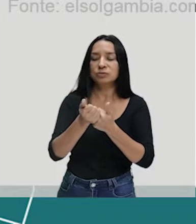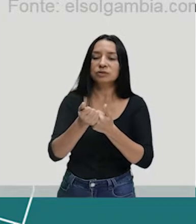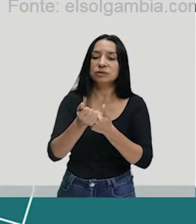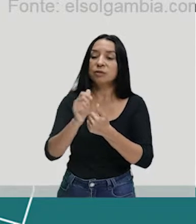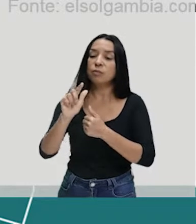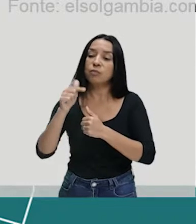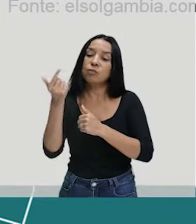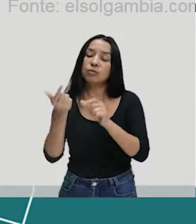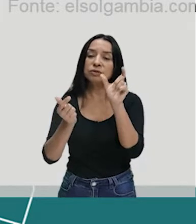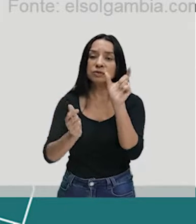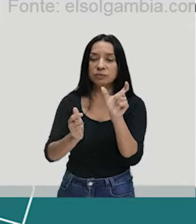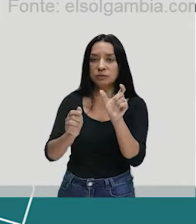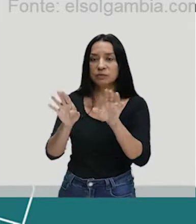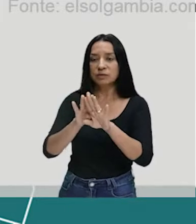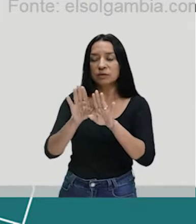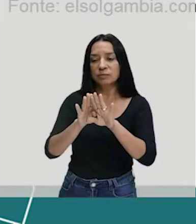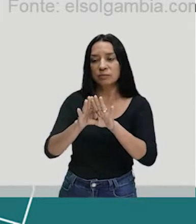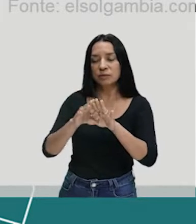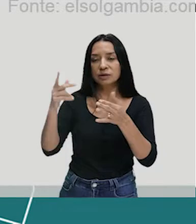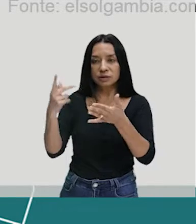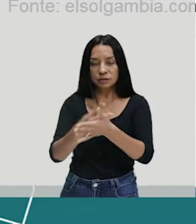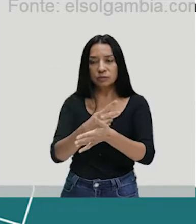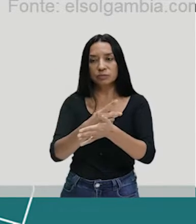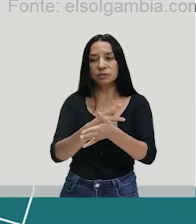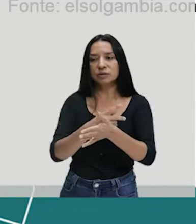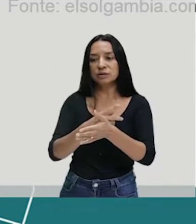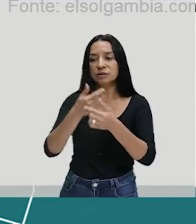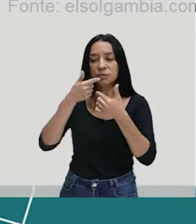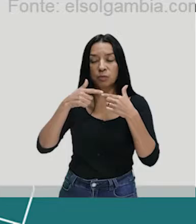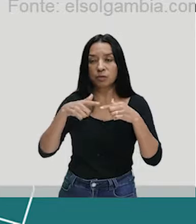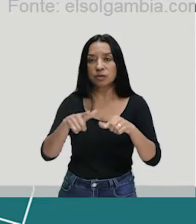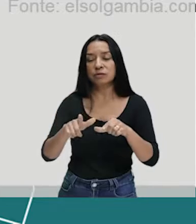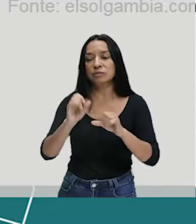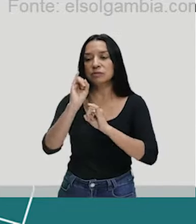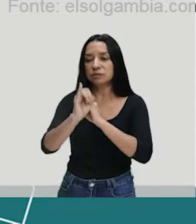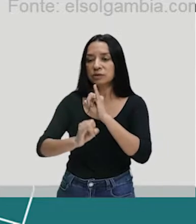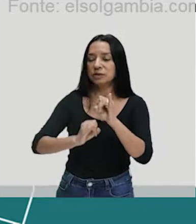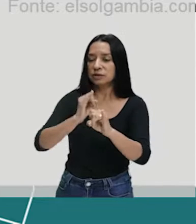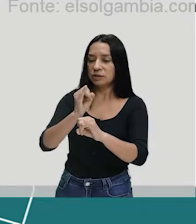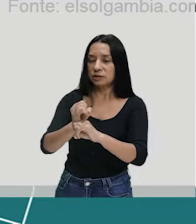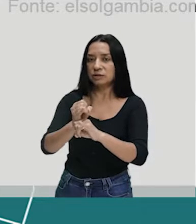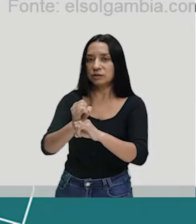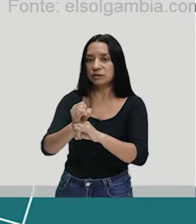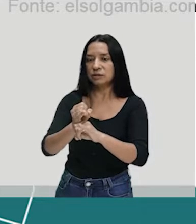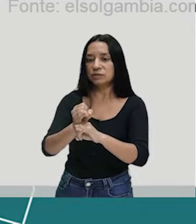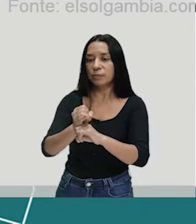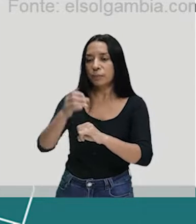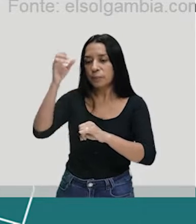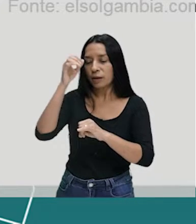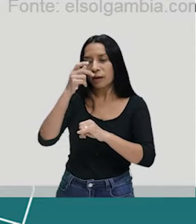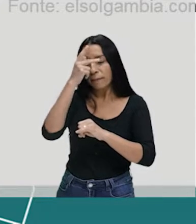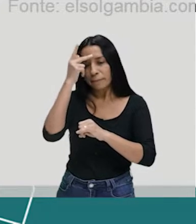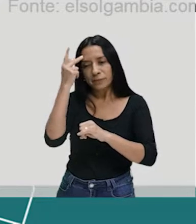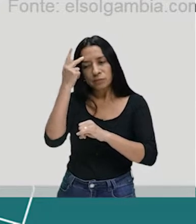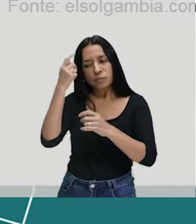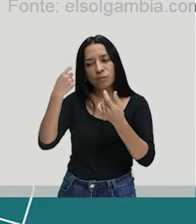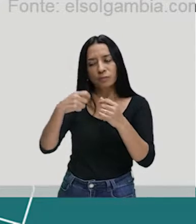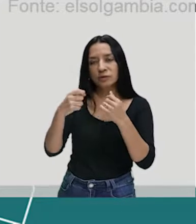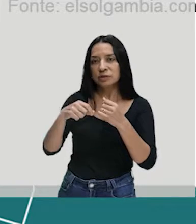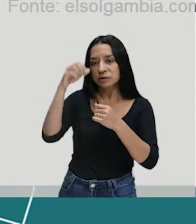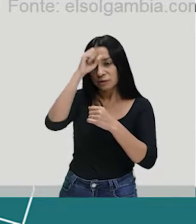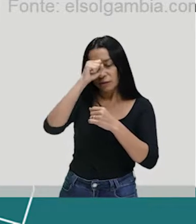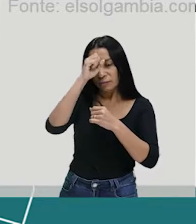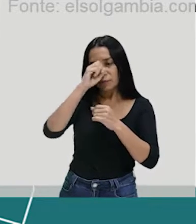também com a linguagem da internet e aí quando isso acontece demanda que a pessoa aprenda né que ela